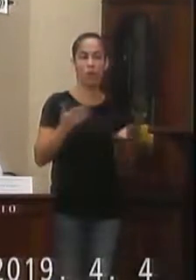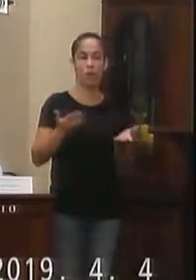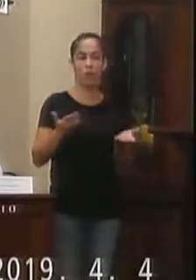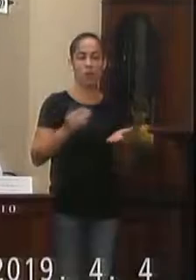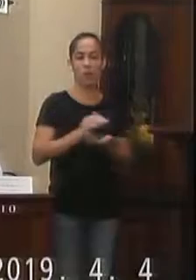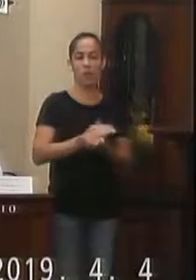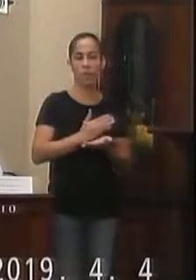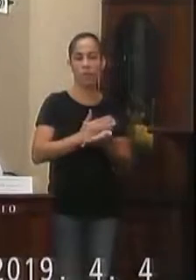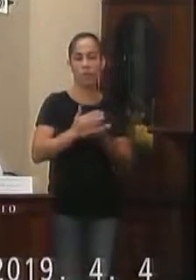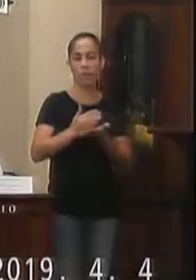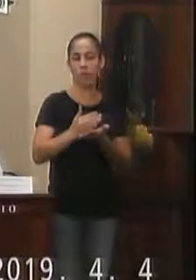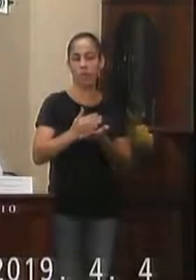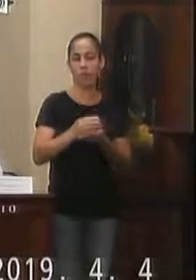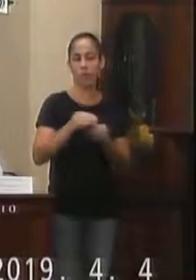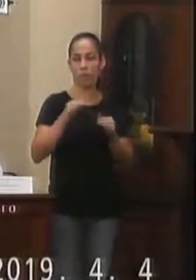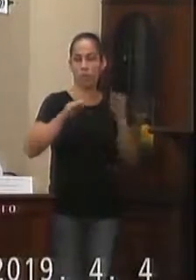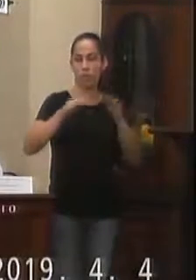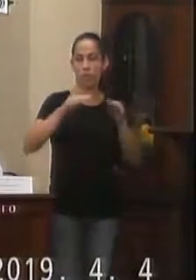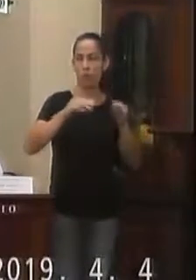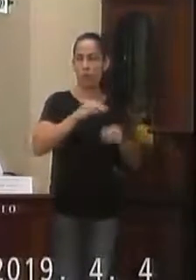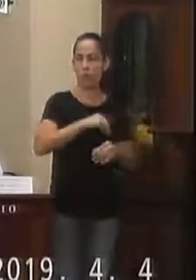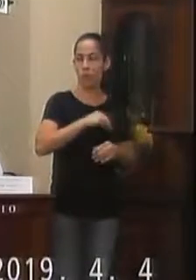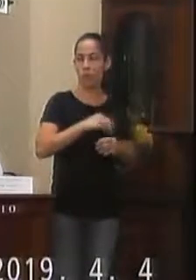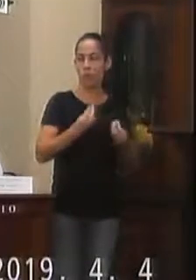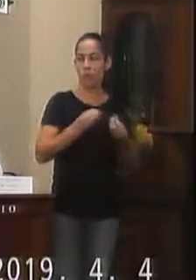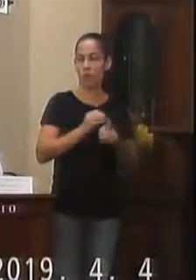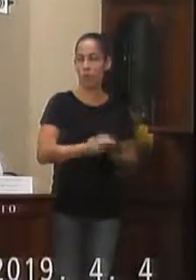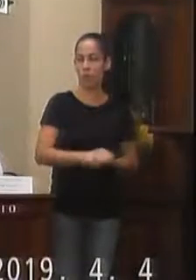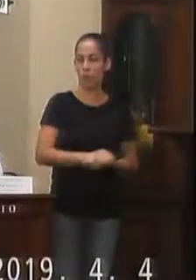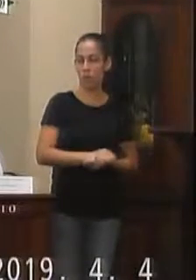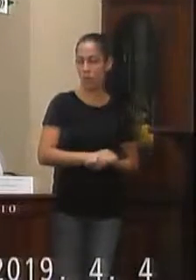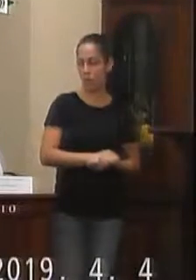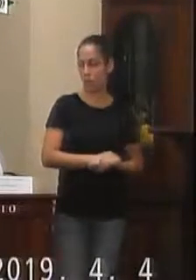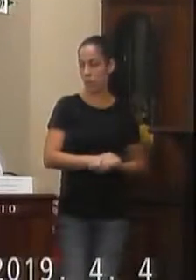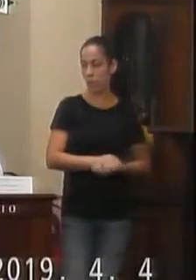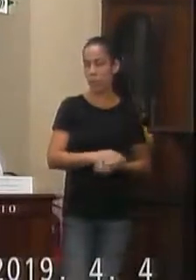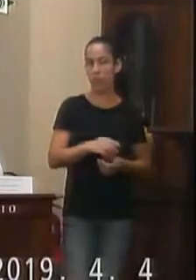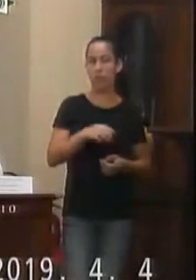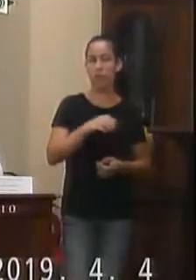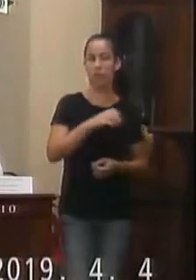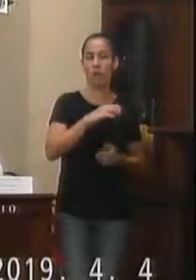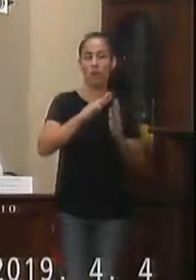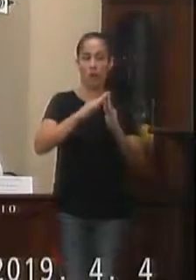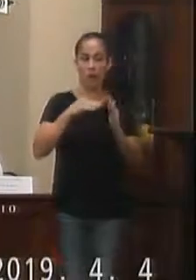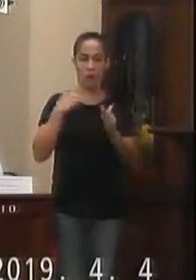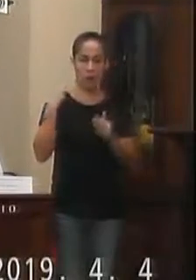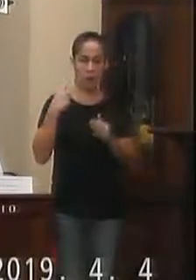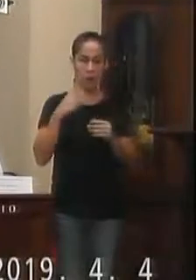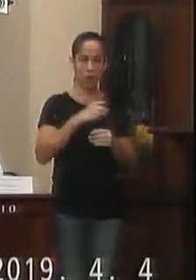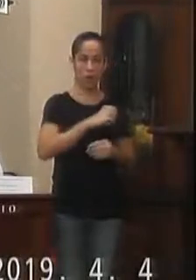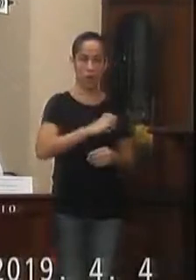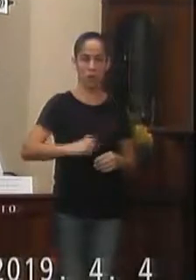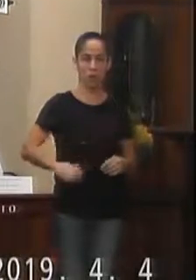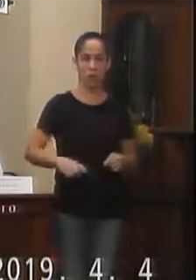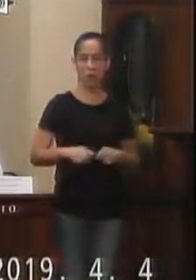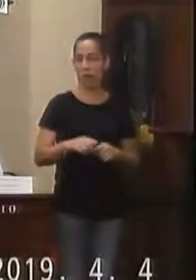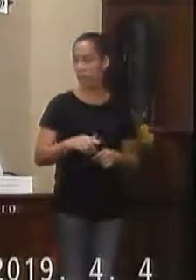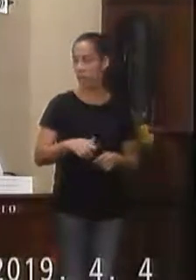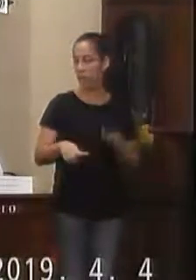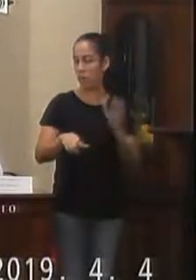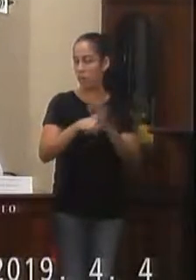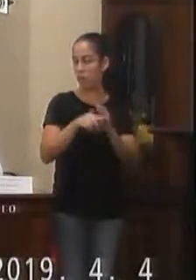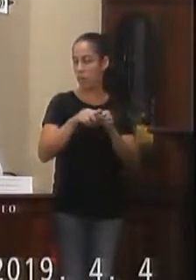imediata equiparar o salário. Volto a dizer, o Executivo Estadual aprovou, o